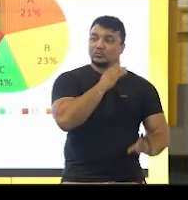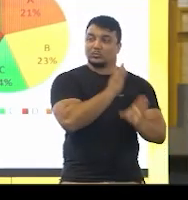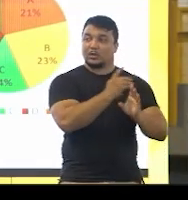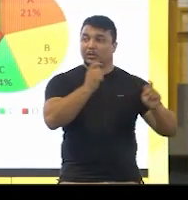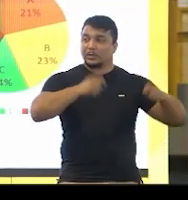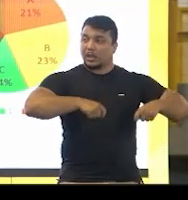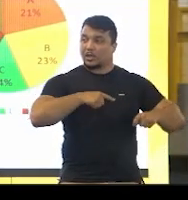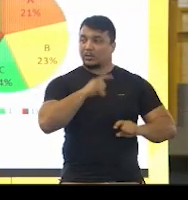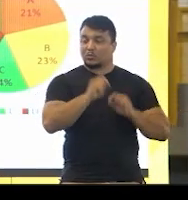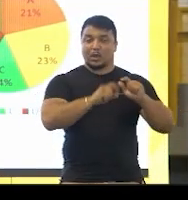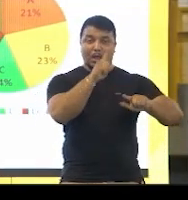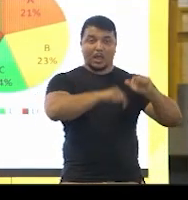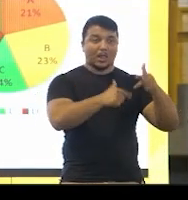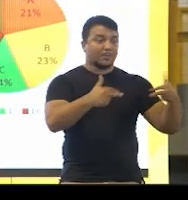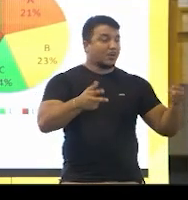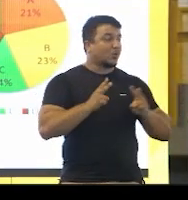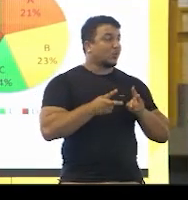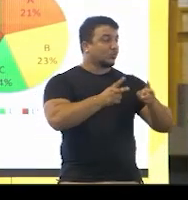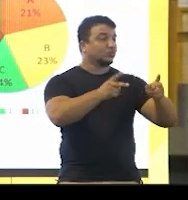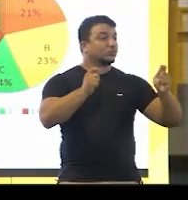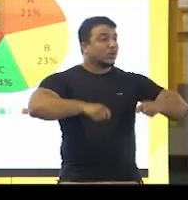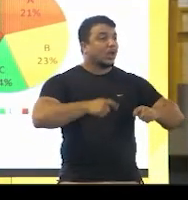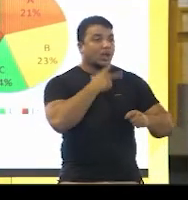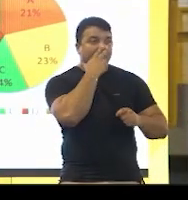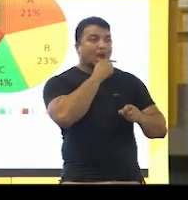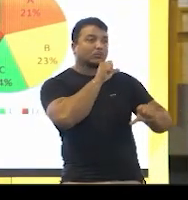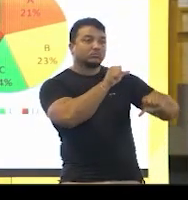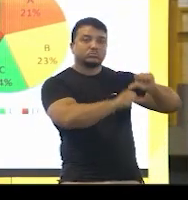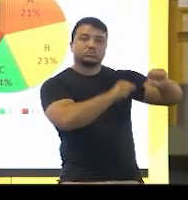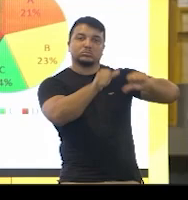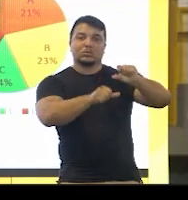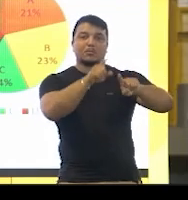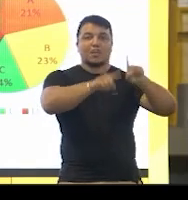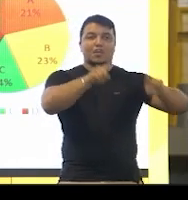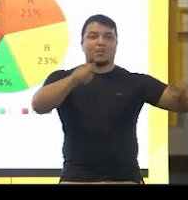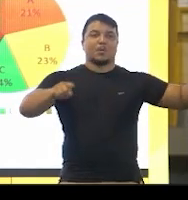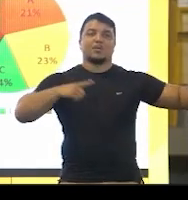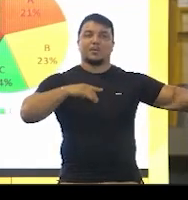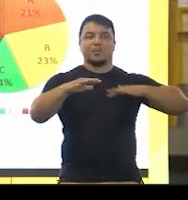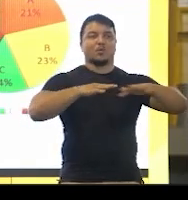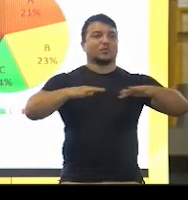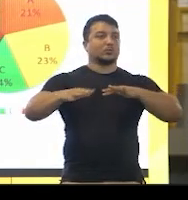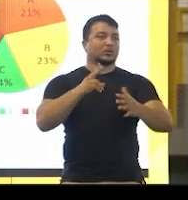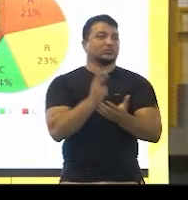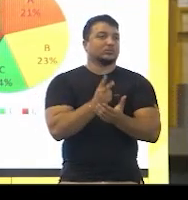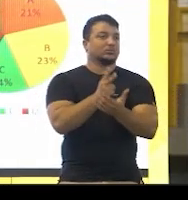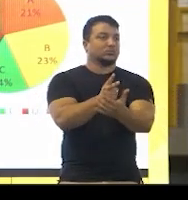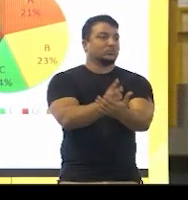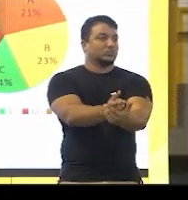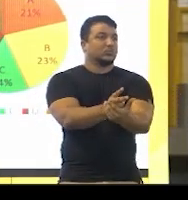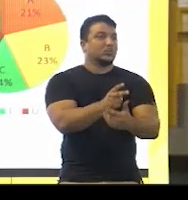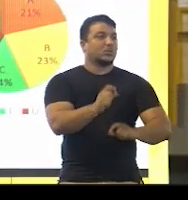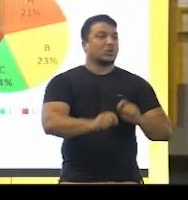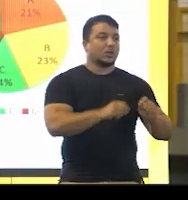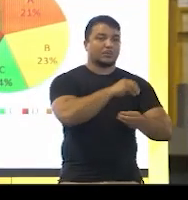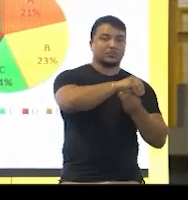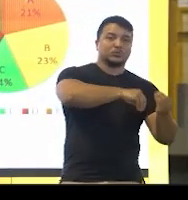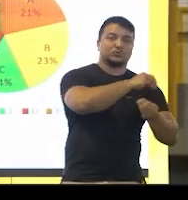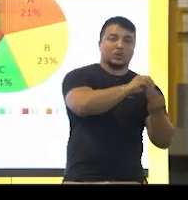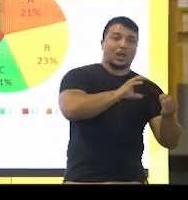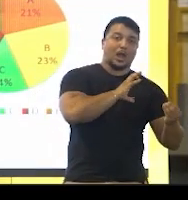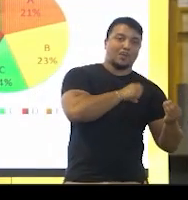é preciso que os elementos permaneçam alternadamente em movimento, sendo ora misturados pelo